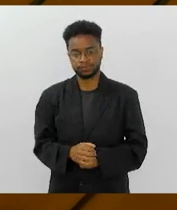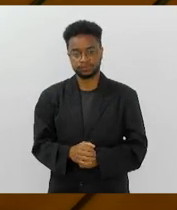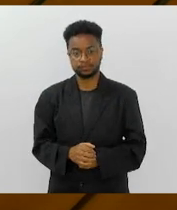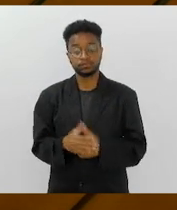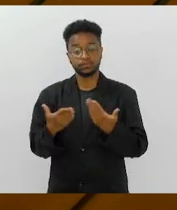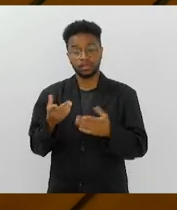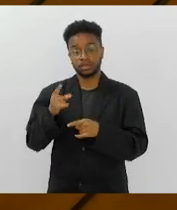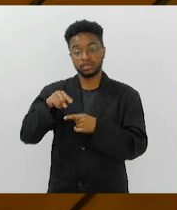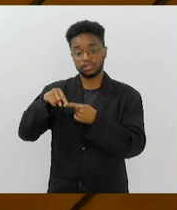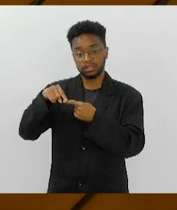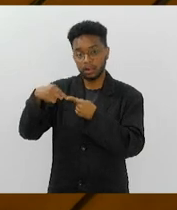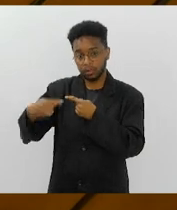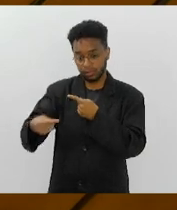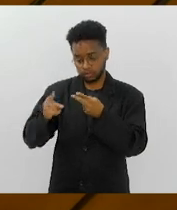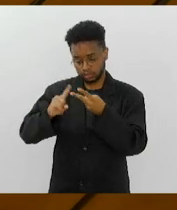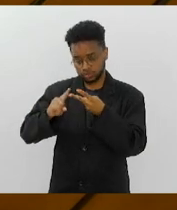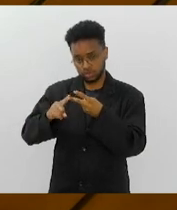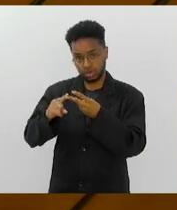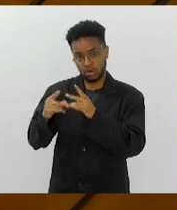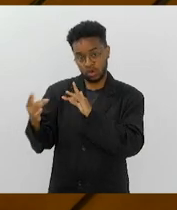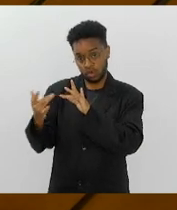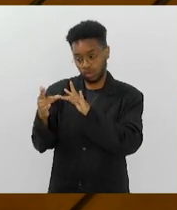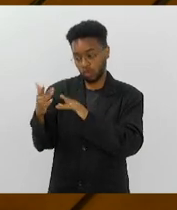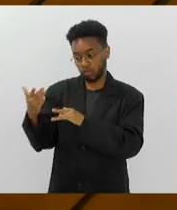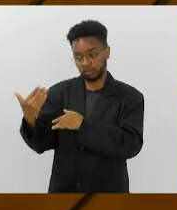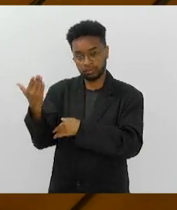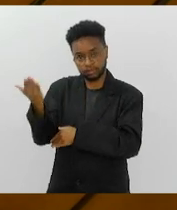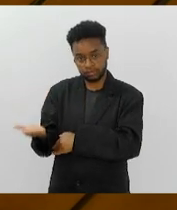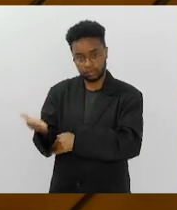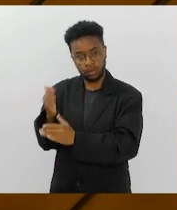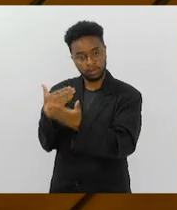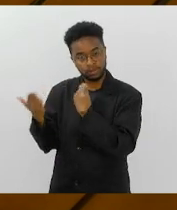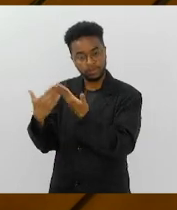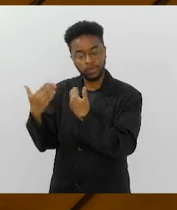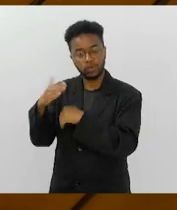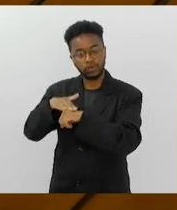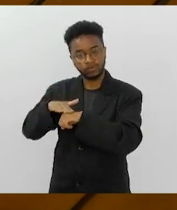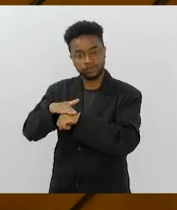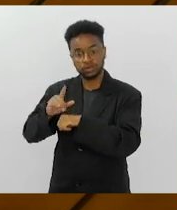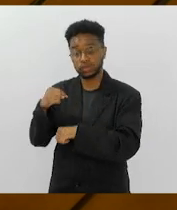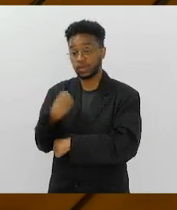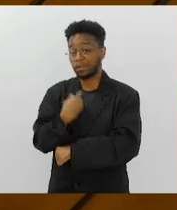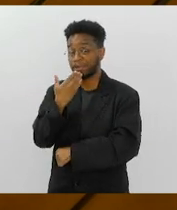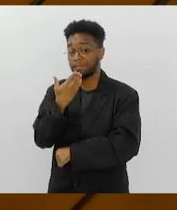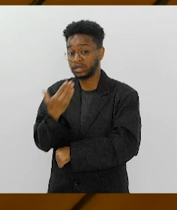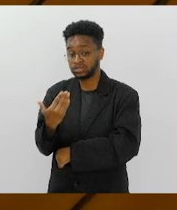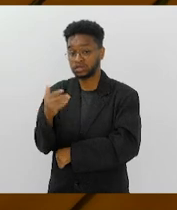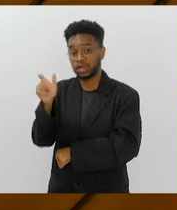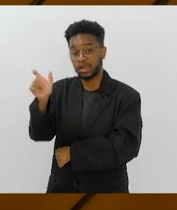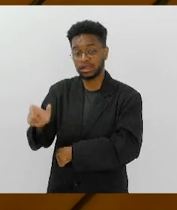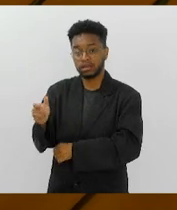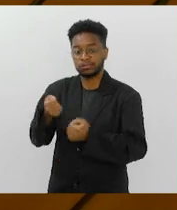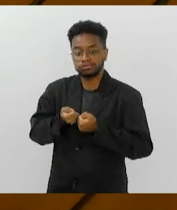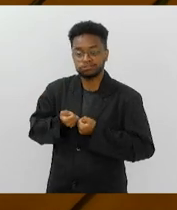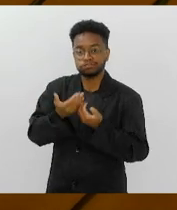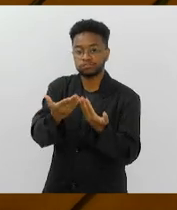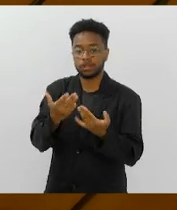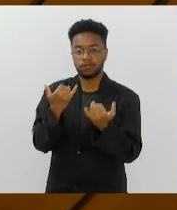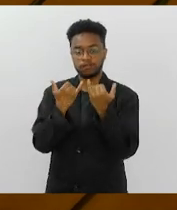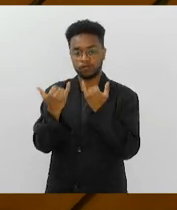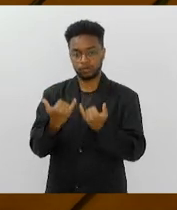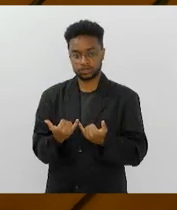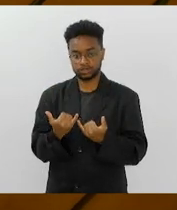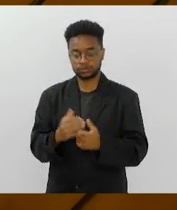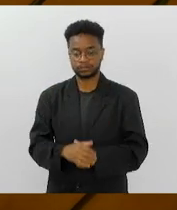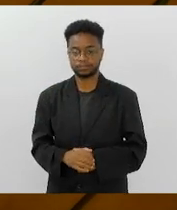ele, estabelecemos um rapport com ele para que ele pudesse abrir, né, todas as informações. E